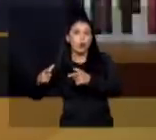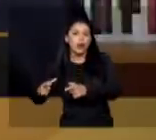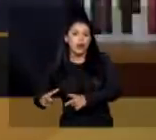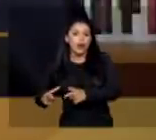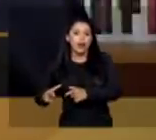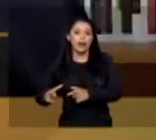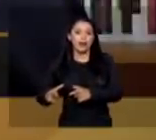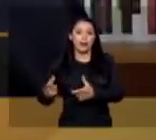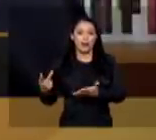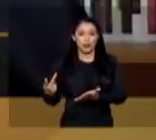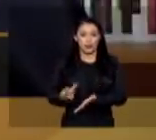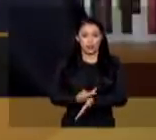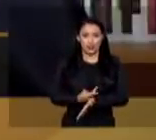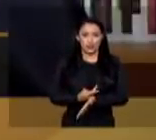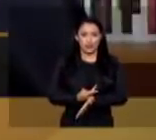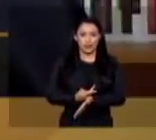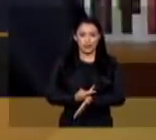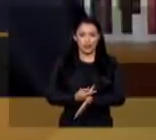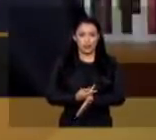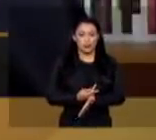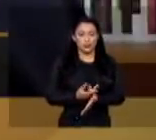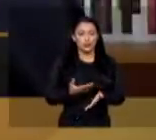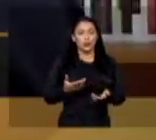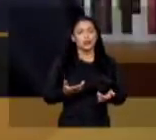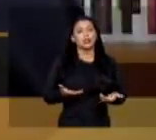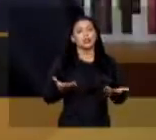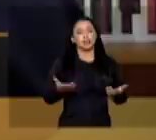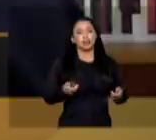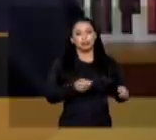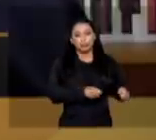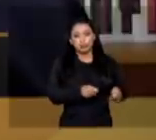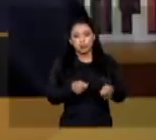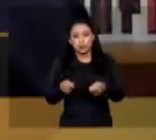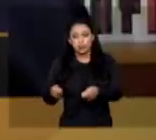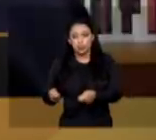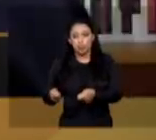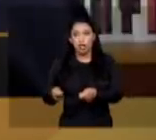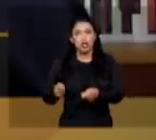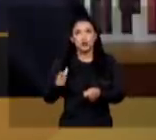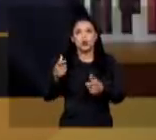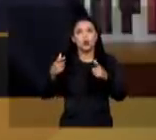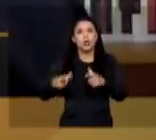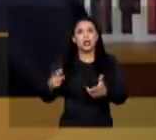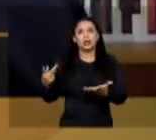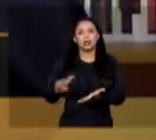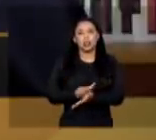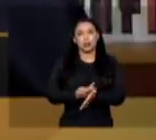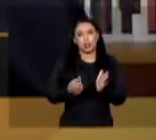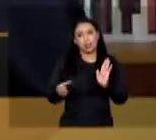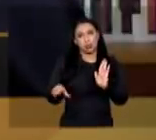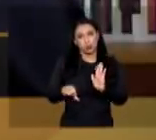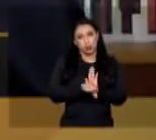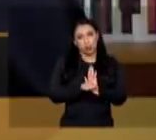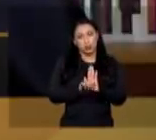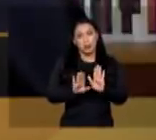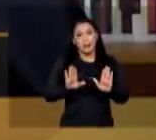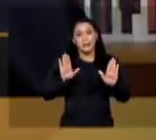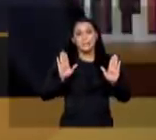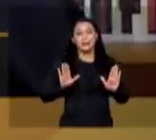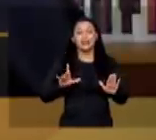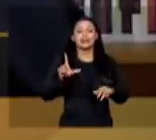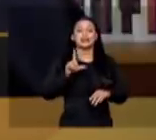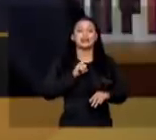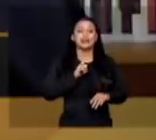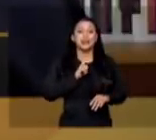eventual do ato de ofício que tenha sido praticado, se tiver sido praticado, mas sim onde